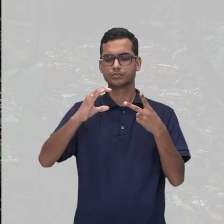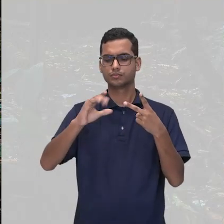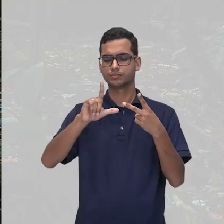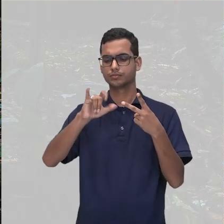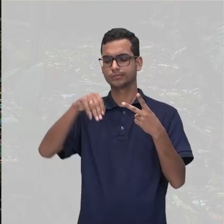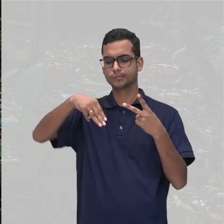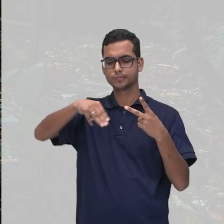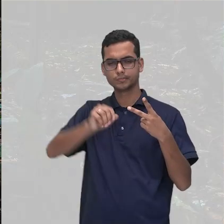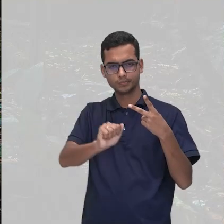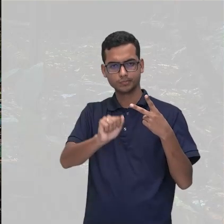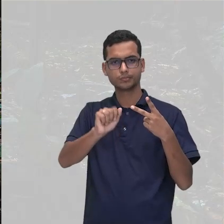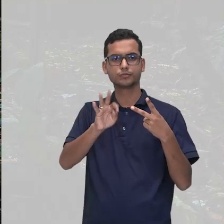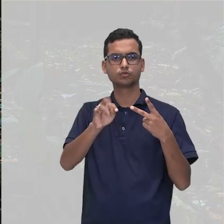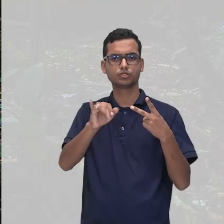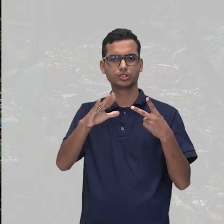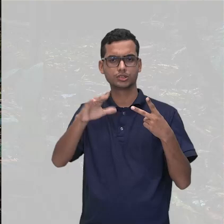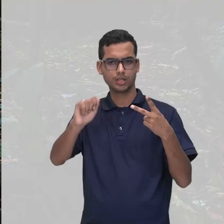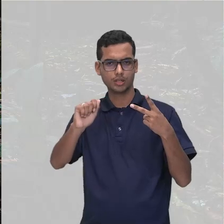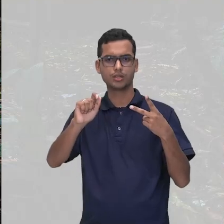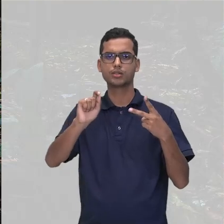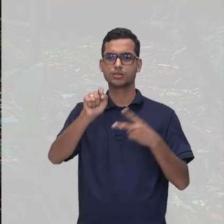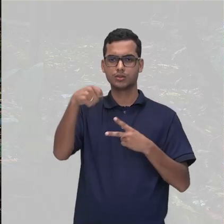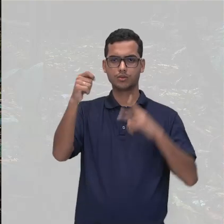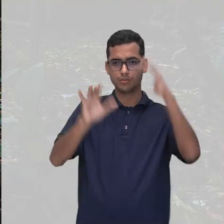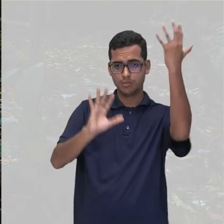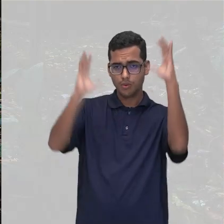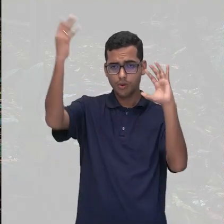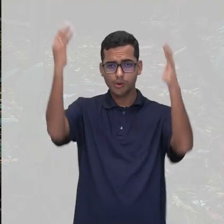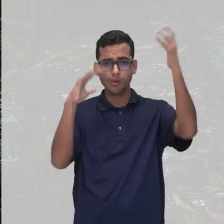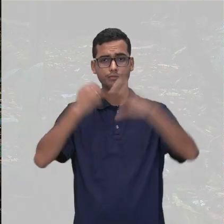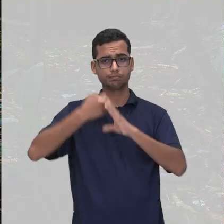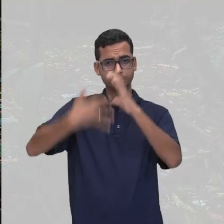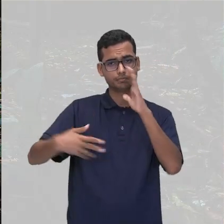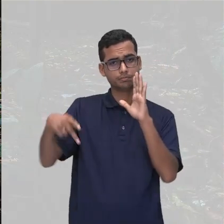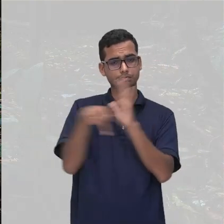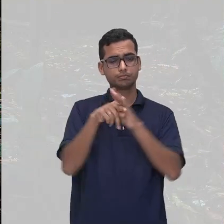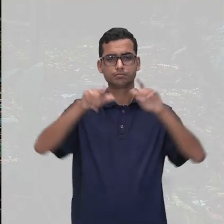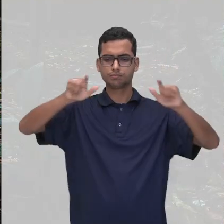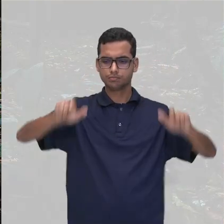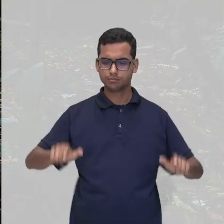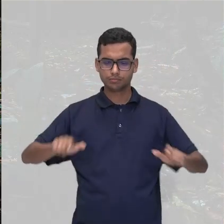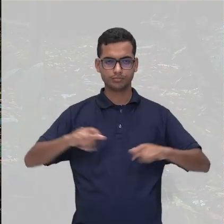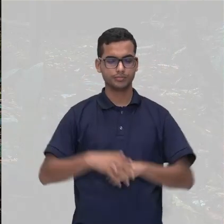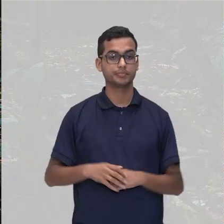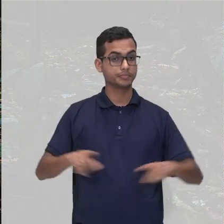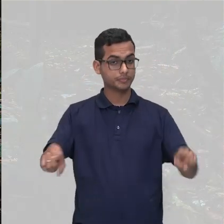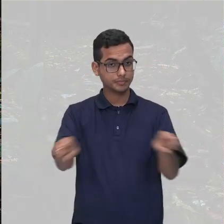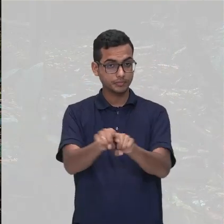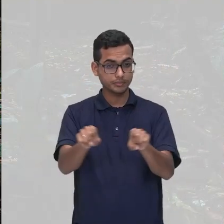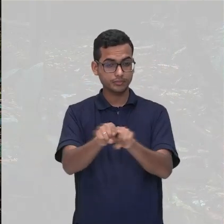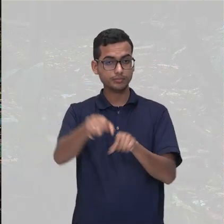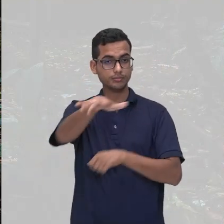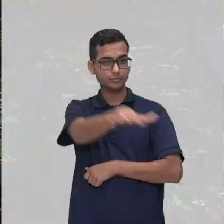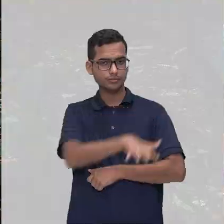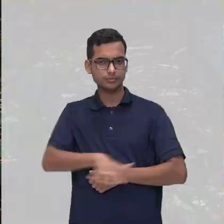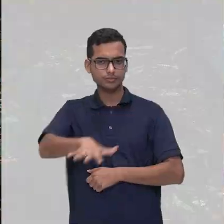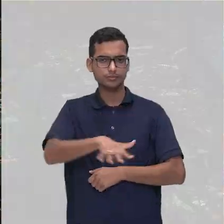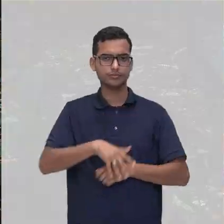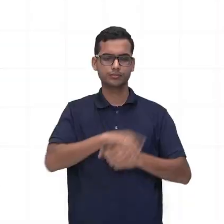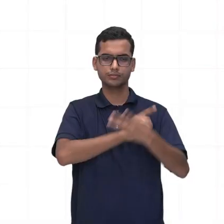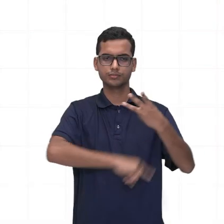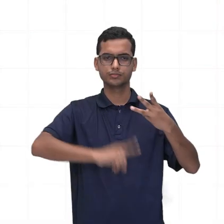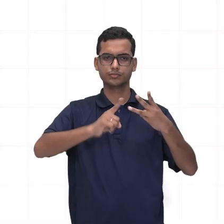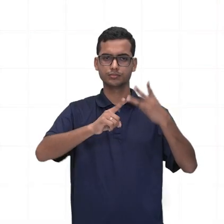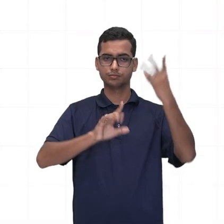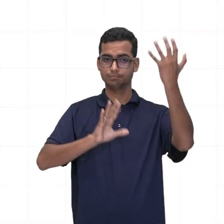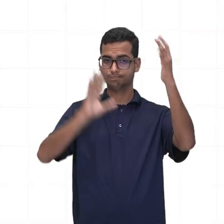as características físicas dessa região. E aí nós vamos iniciar falando sobre o clima